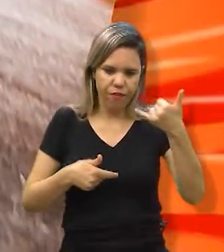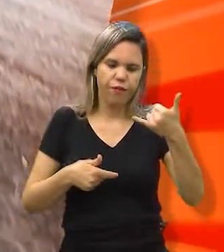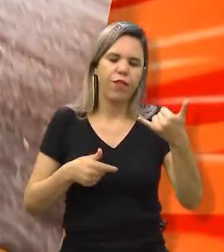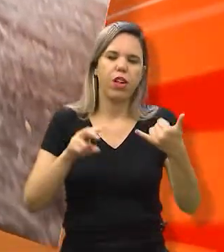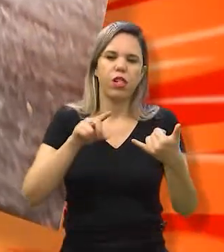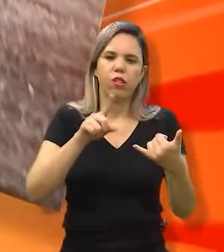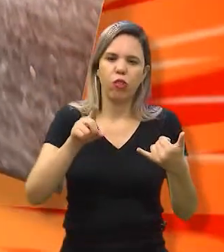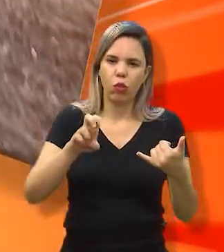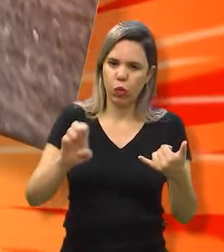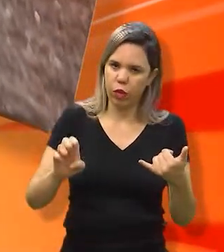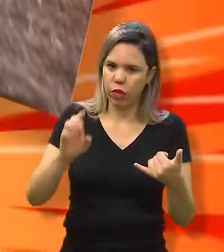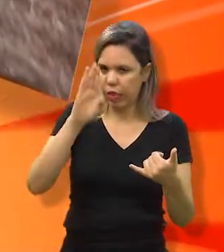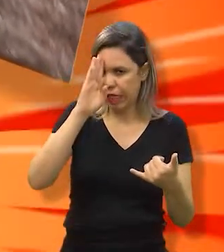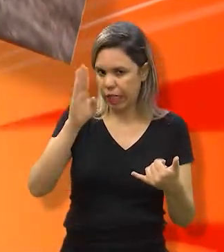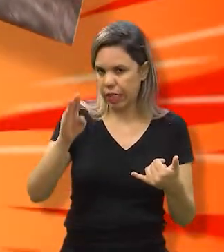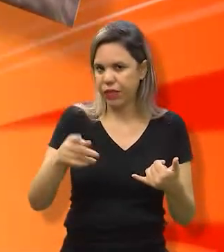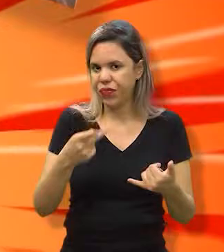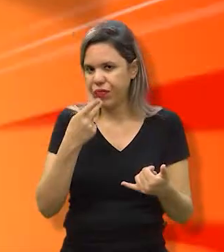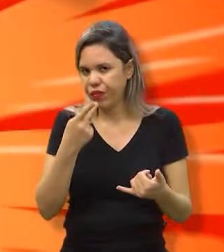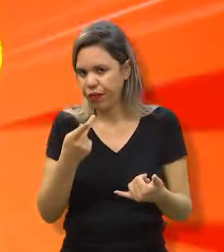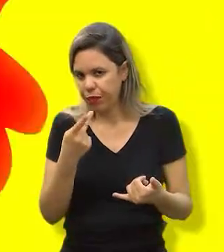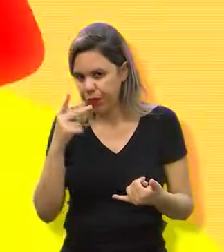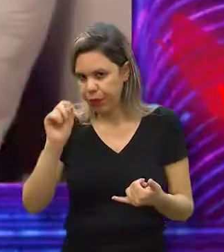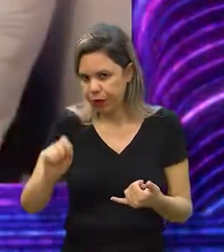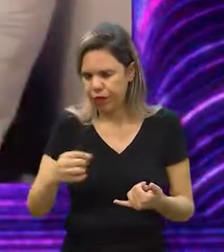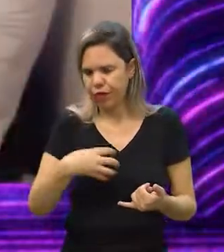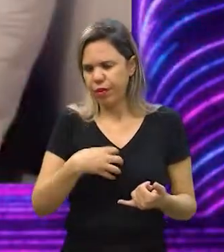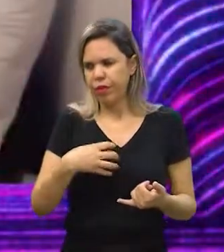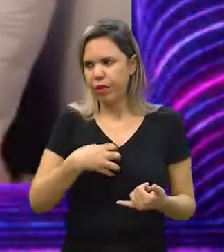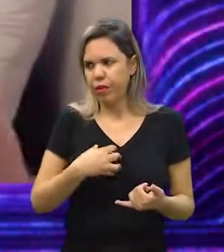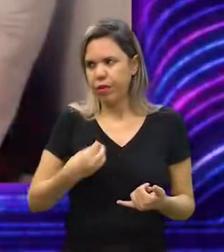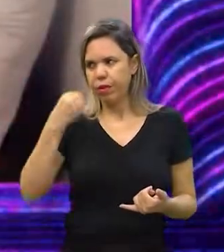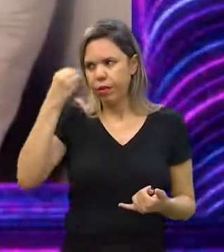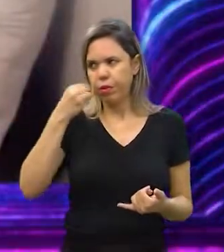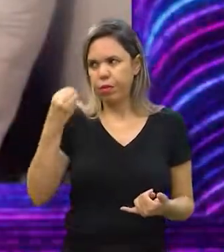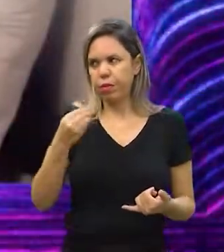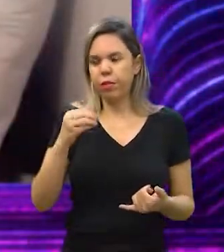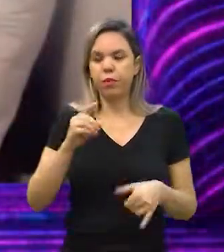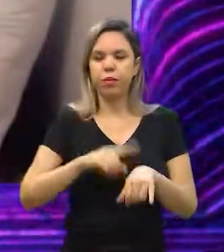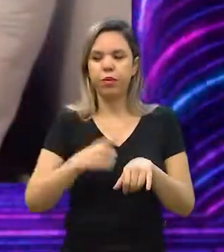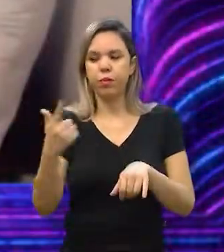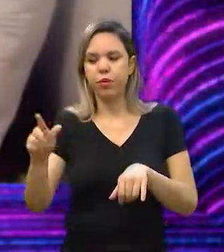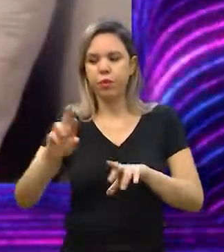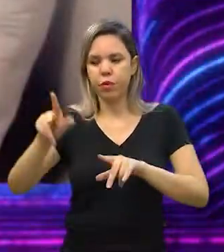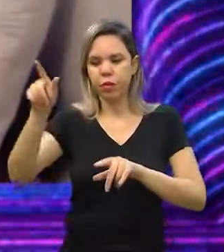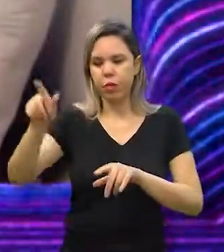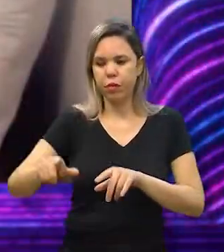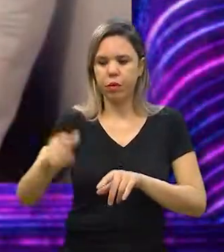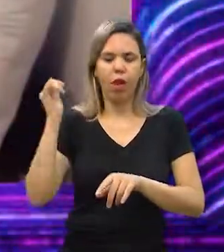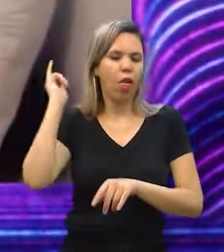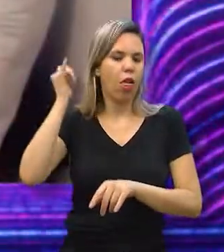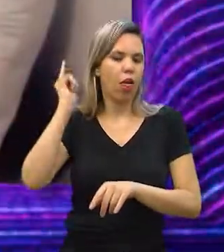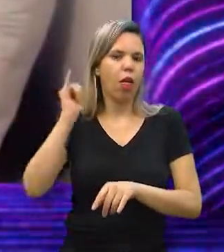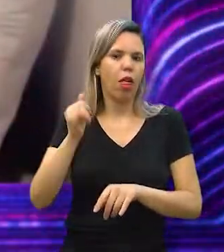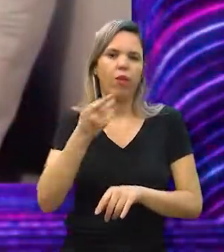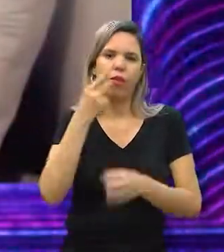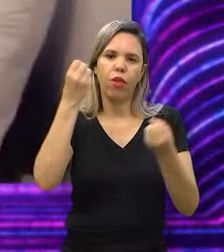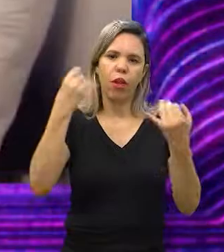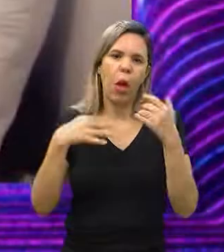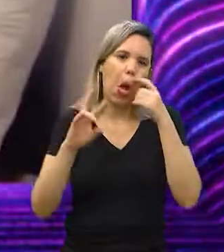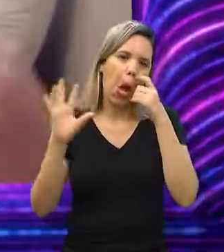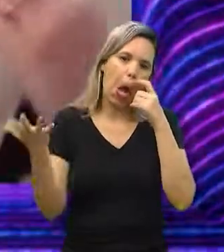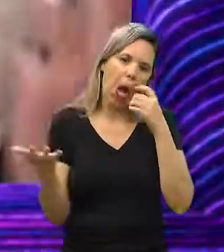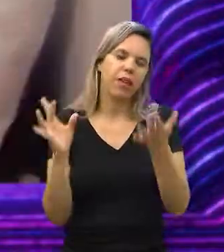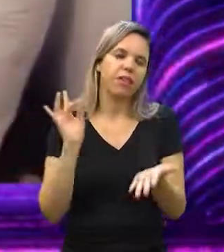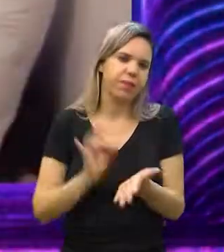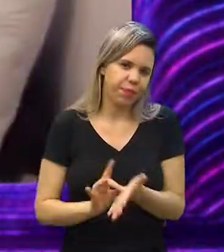que é o Zui, o protagonista, falando o que ele está sentindo, o que ele está vivenciando, ora você vê o outro lado, que